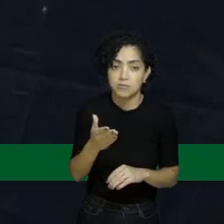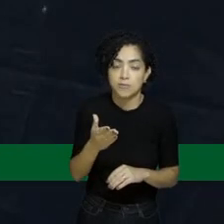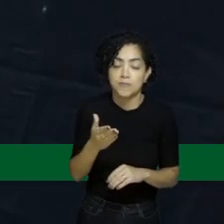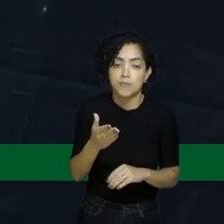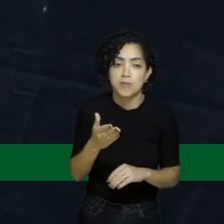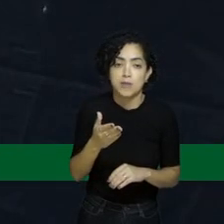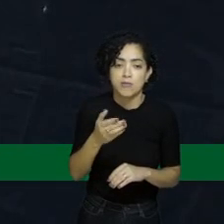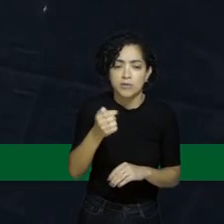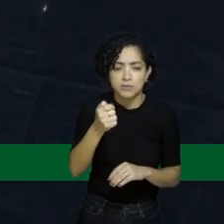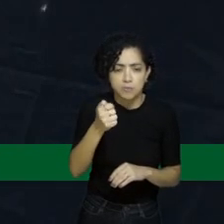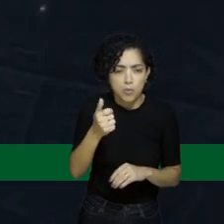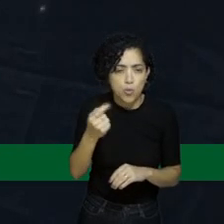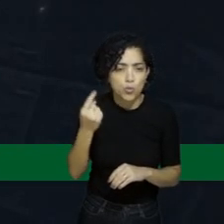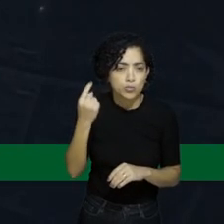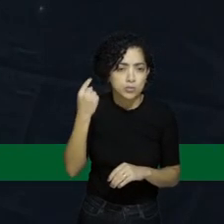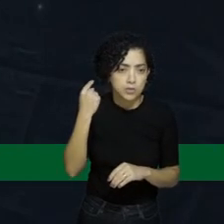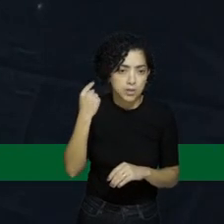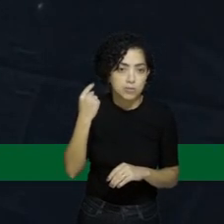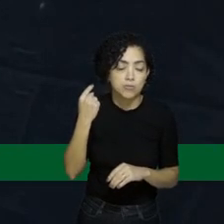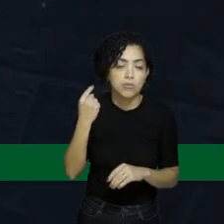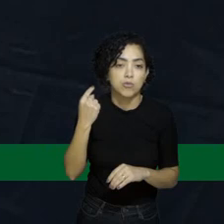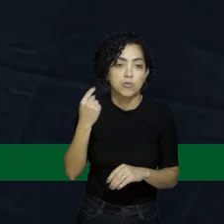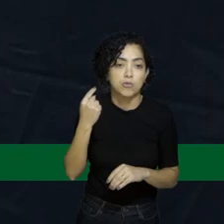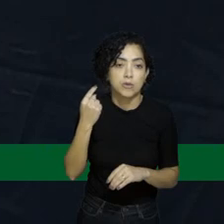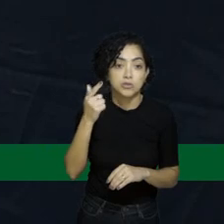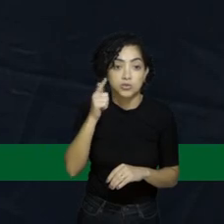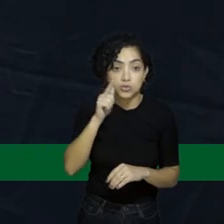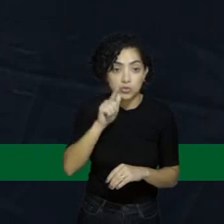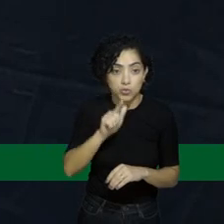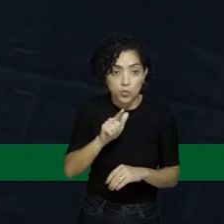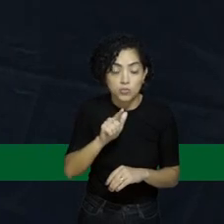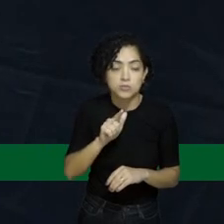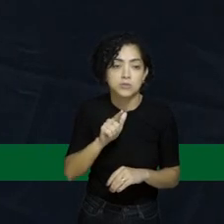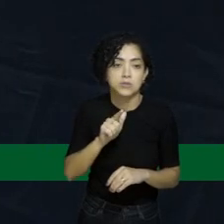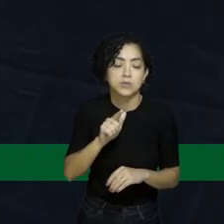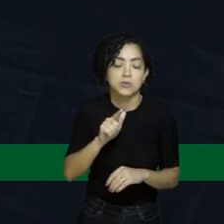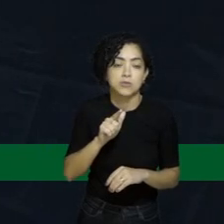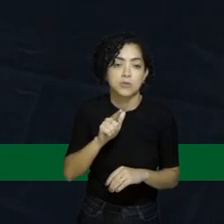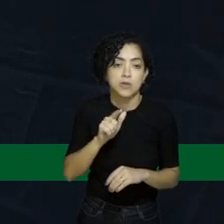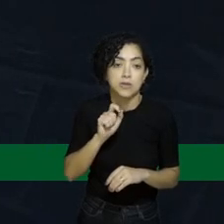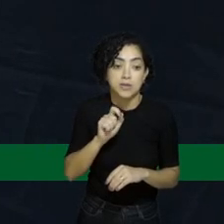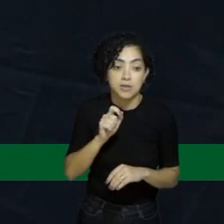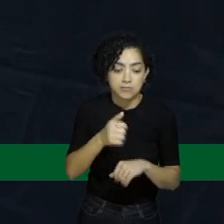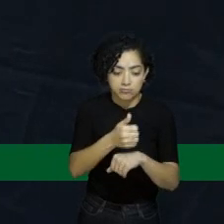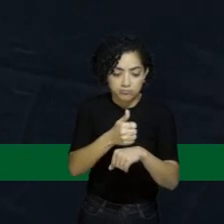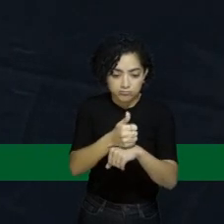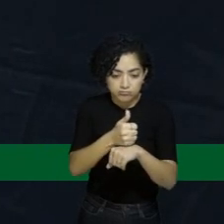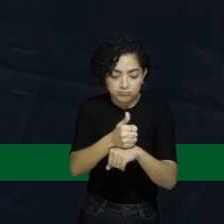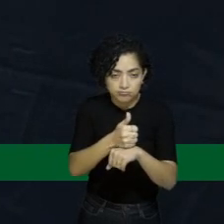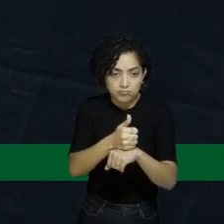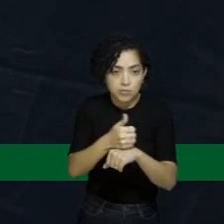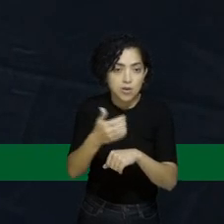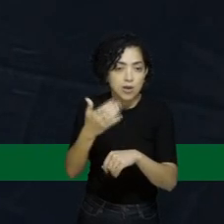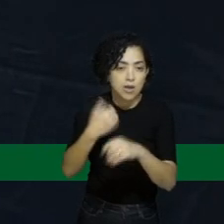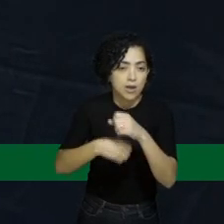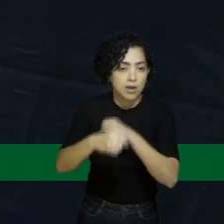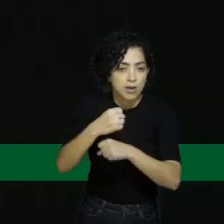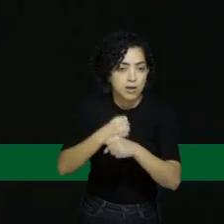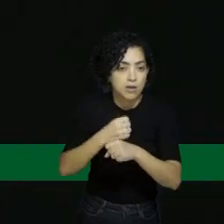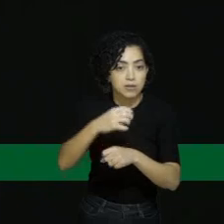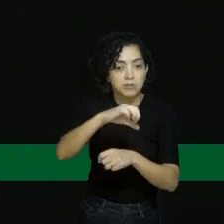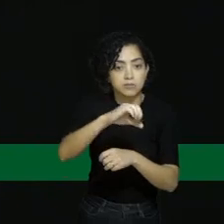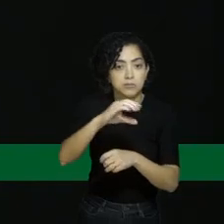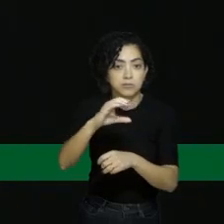nós conseguimos o reconhecimento da nossa profissão. Foi somente nos anos 90. Até então,